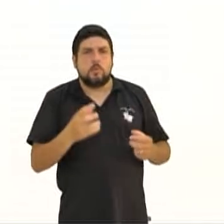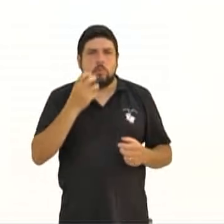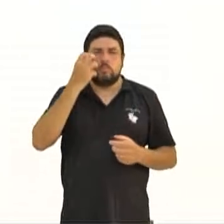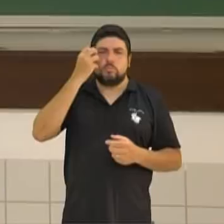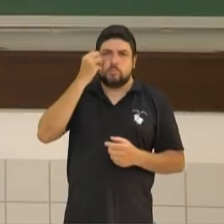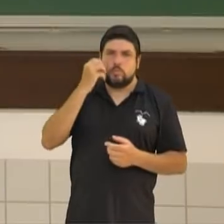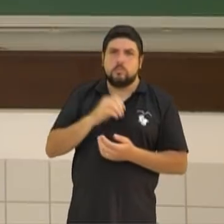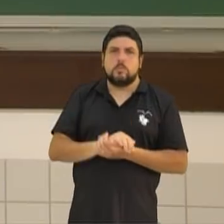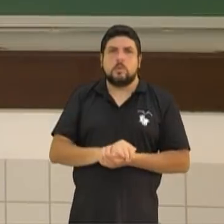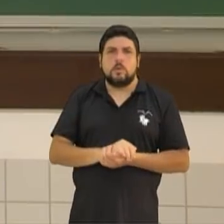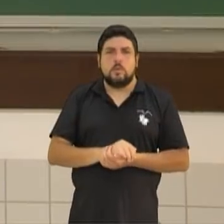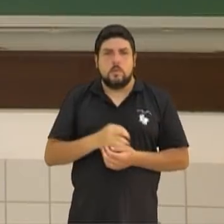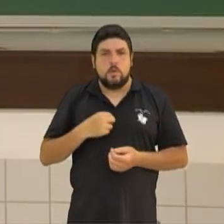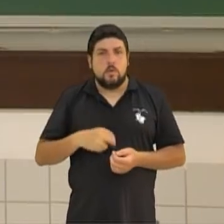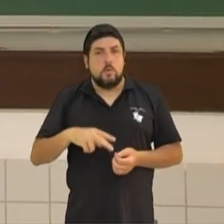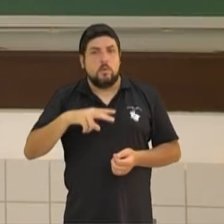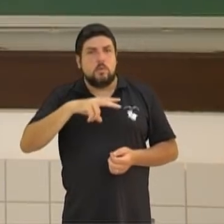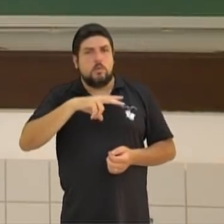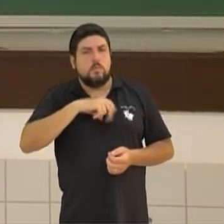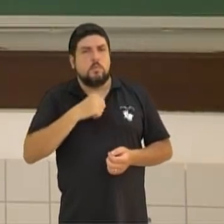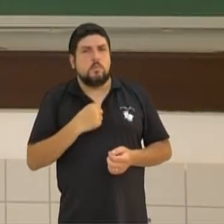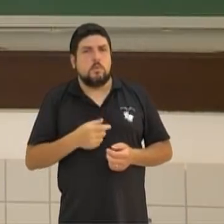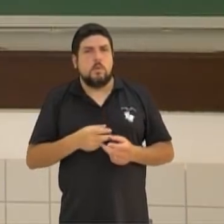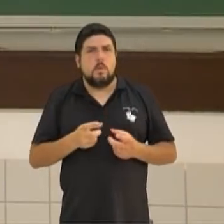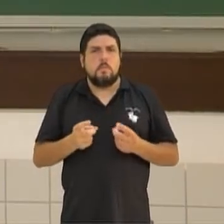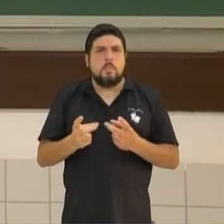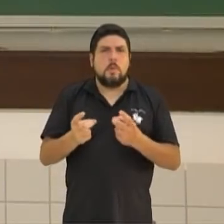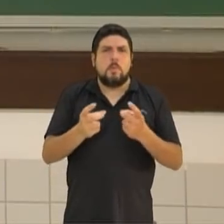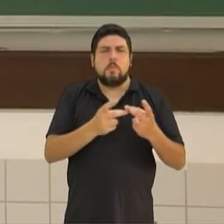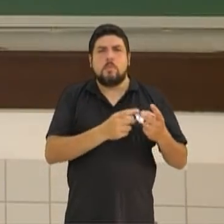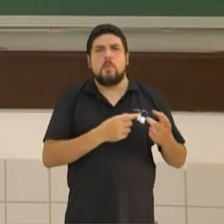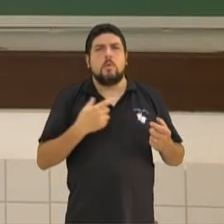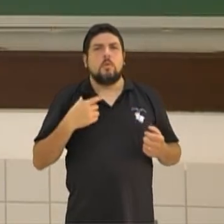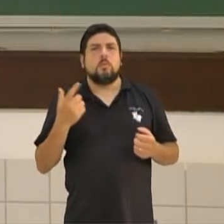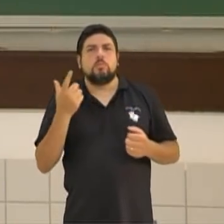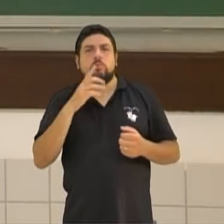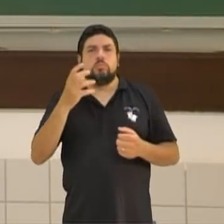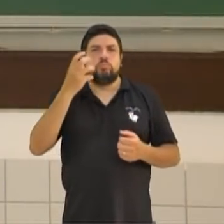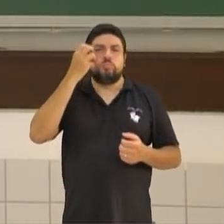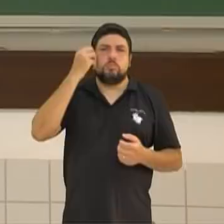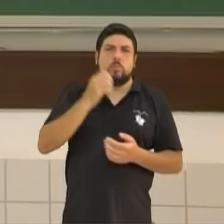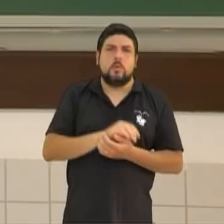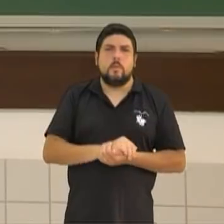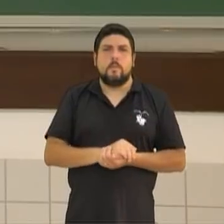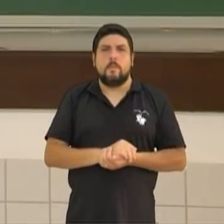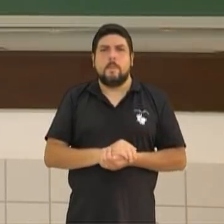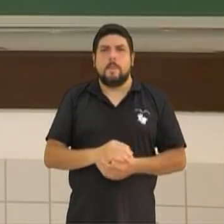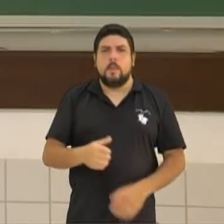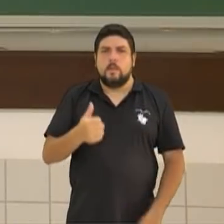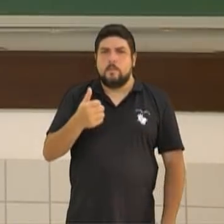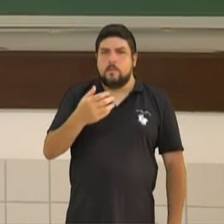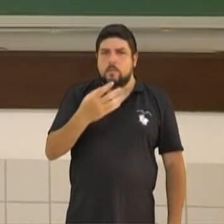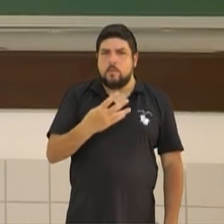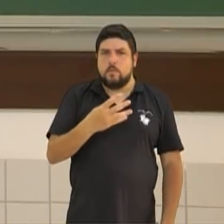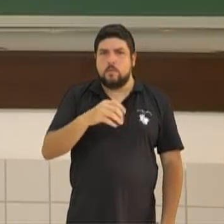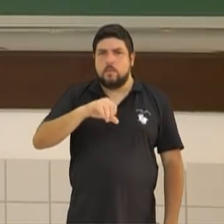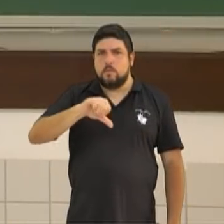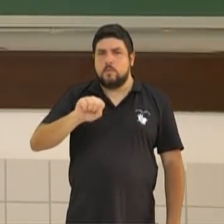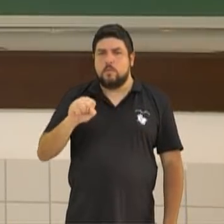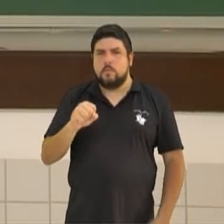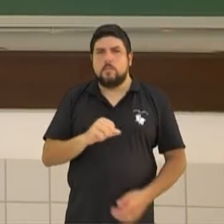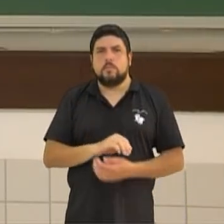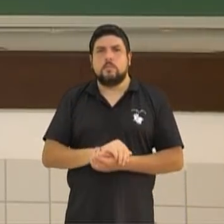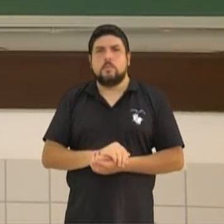quanto para ele mesmo, que nunca mais pisou num barco depois disso, nunca mais teve que navegar. Olha, eles chegaram em 1498, eles começaram